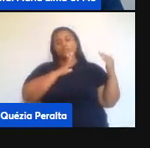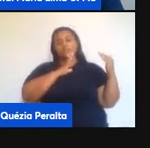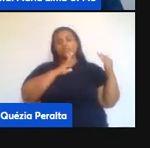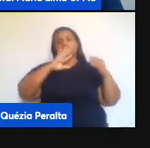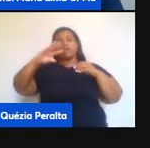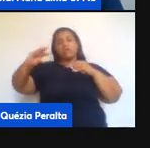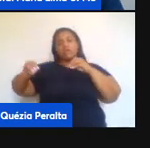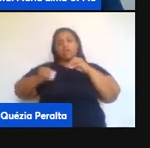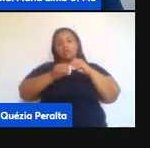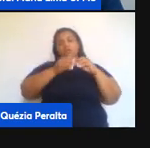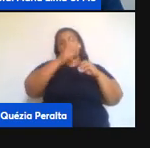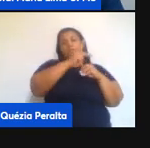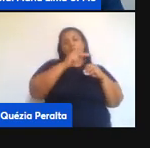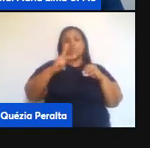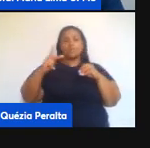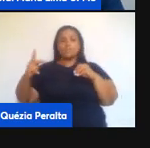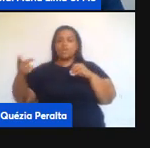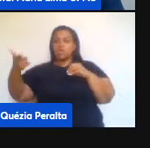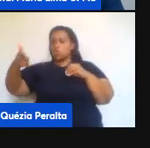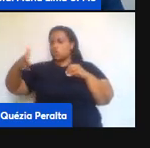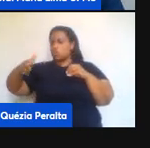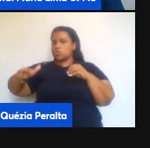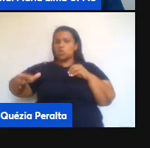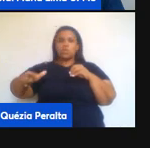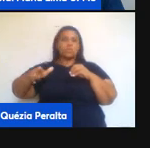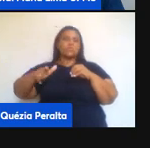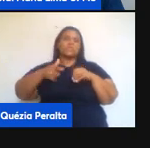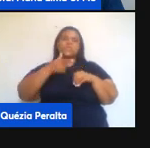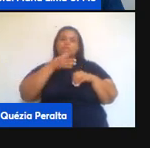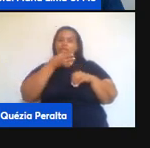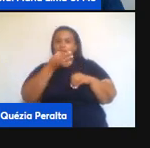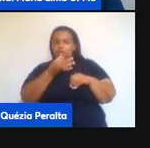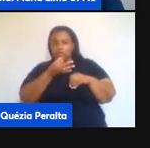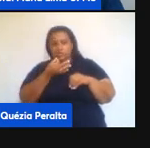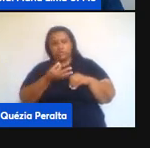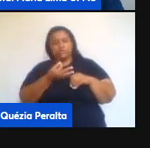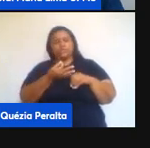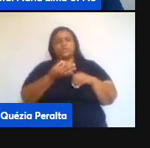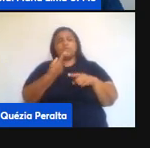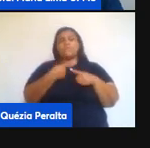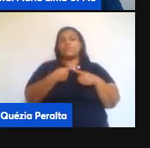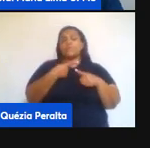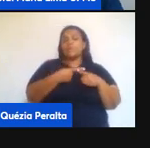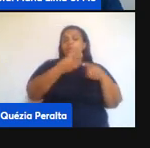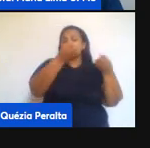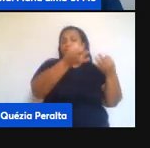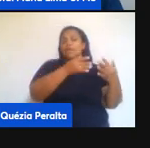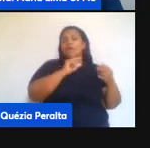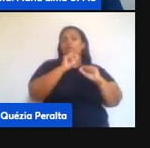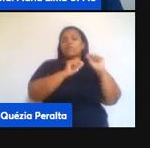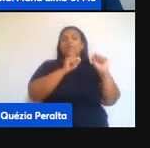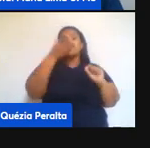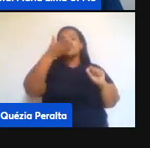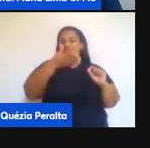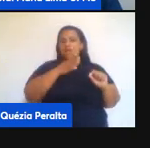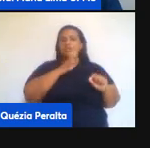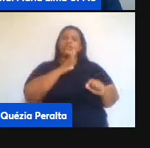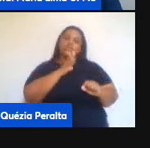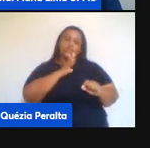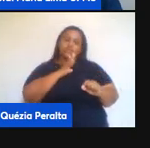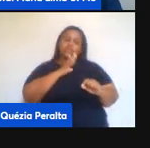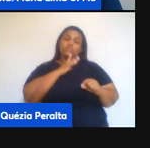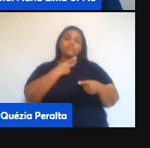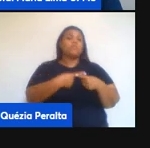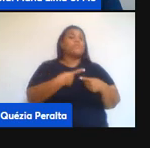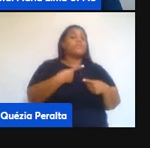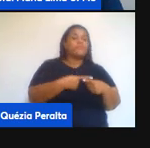numa outra dimensão. Por que falar daquilo que já sabemos? Então, por que conversar